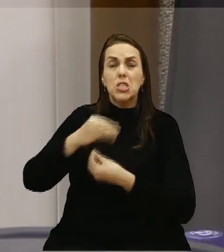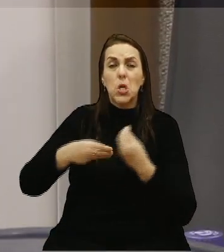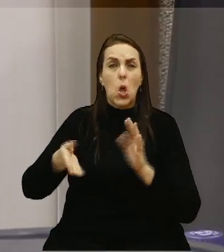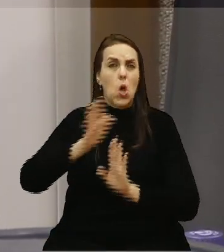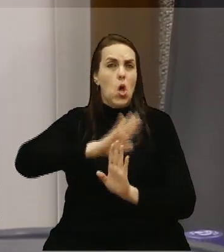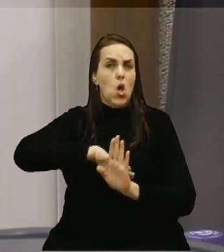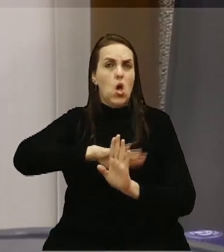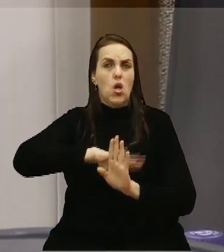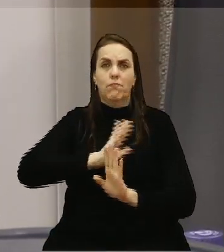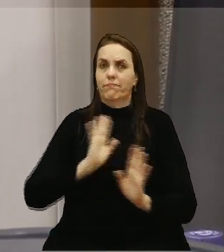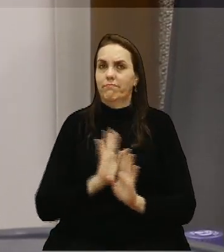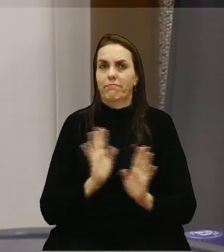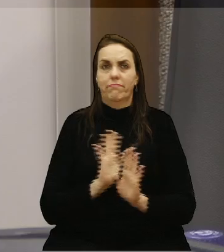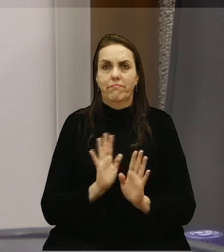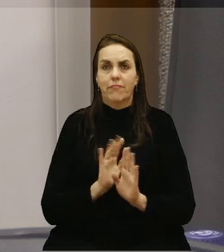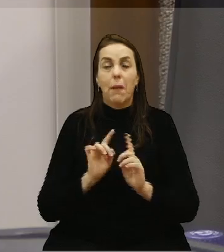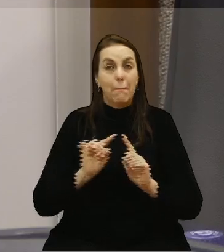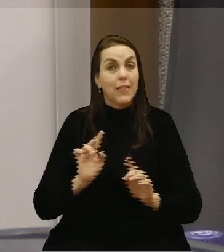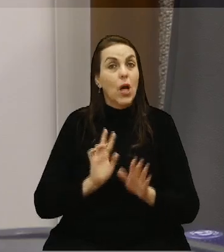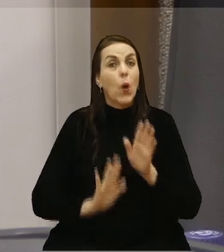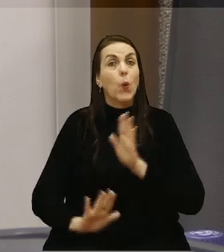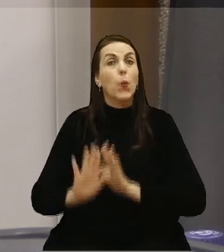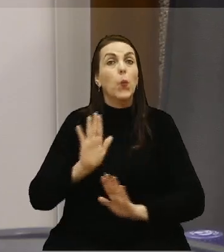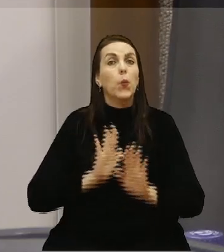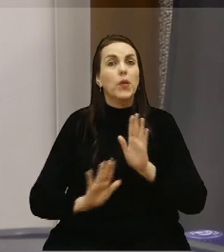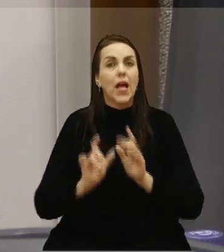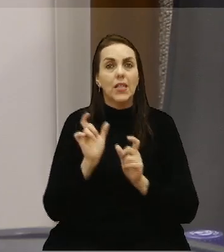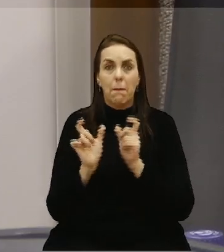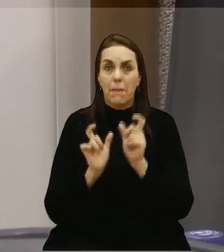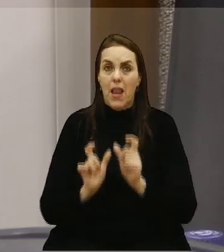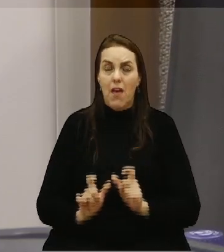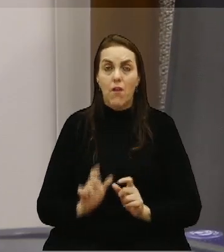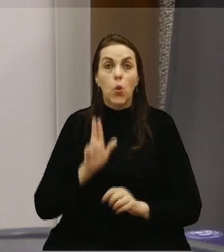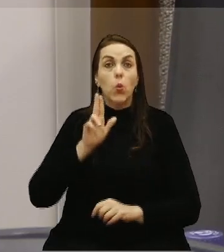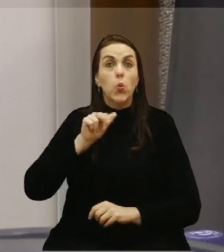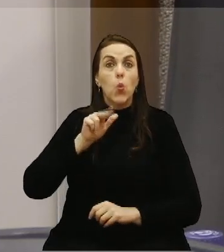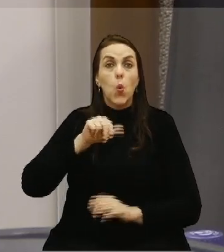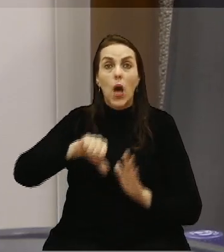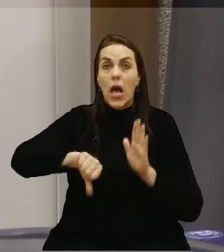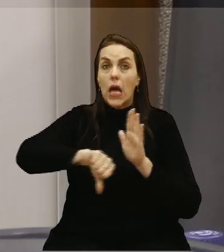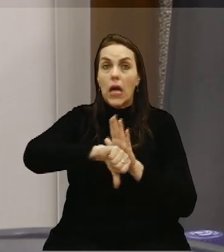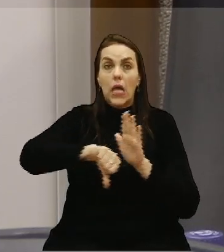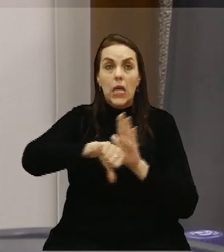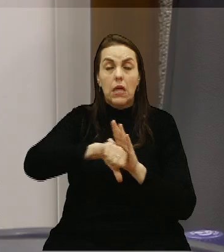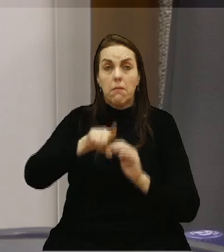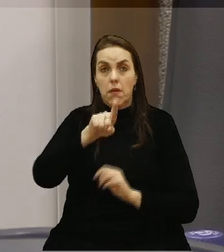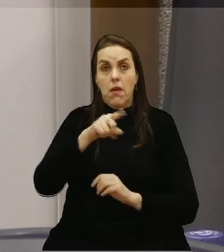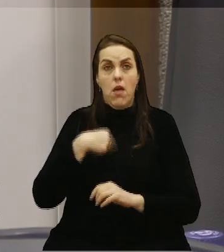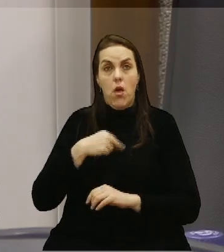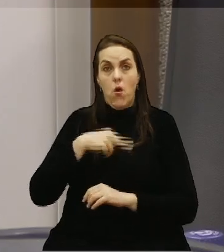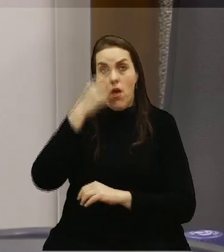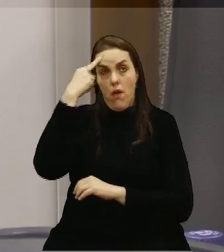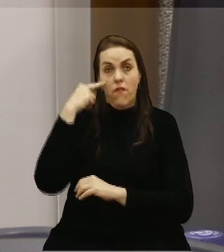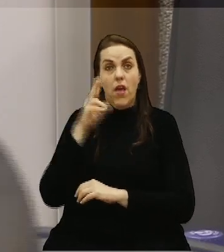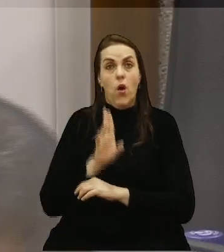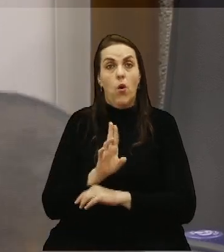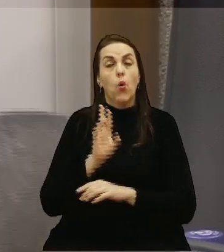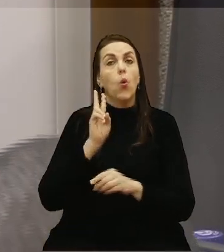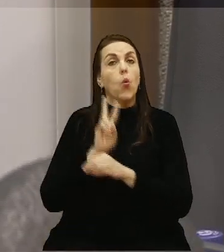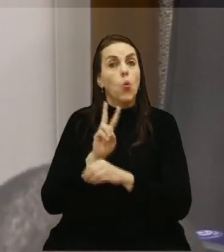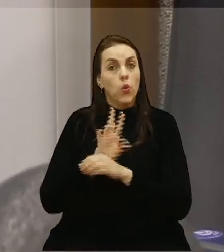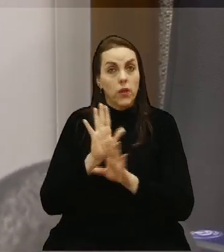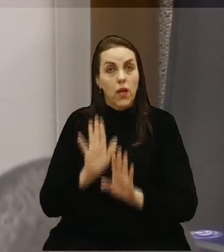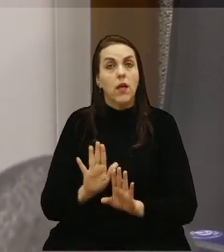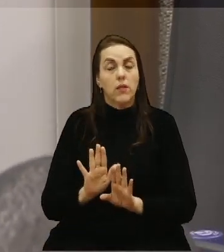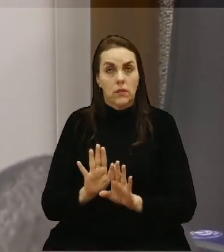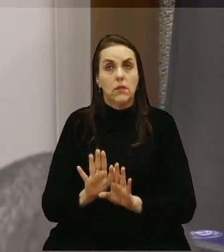ideológica. Só que a gente tem que ter cuidado nas palavras. Jamais eu imputei crime ou o vereador Rafael. Então, assim, a